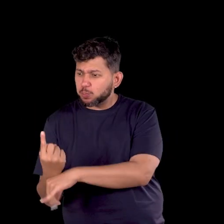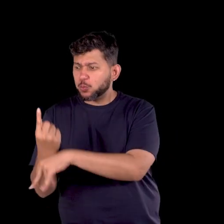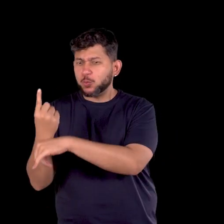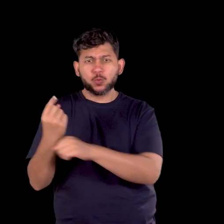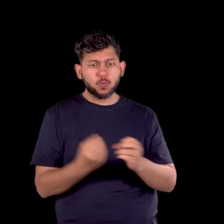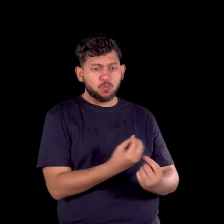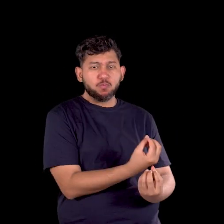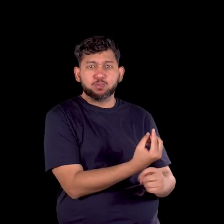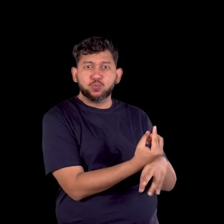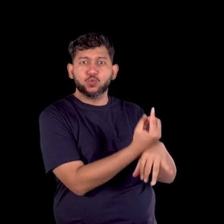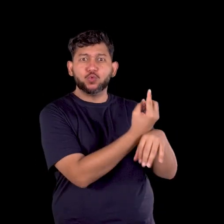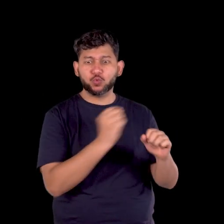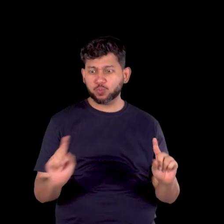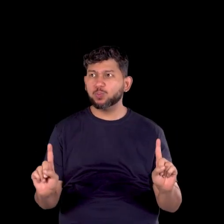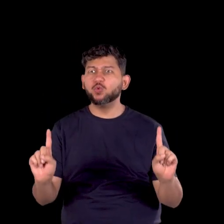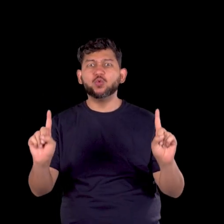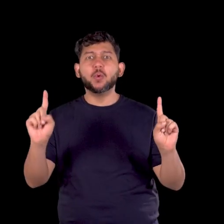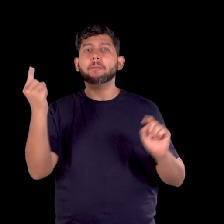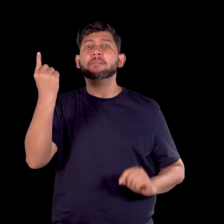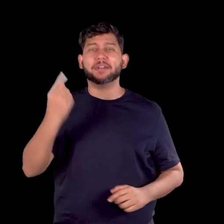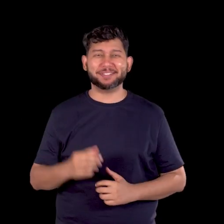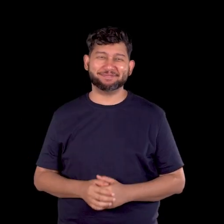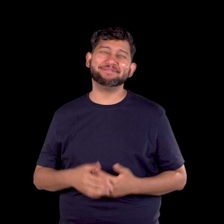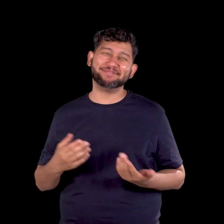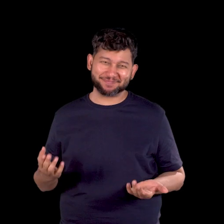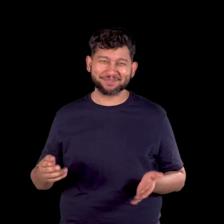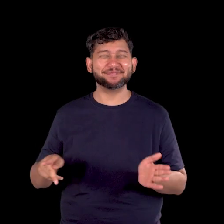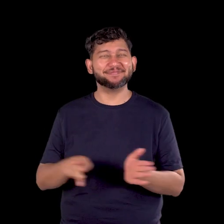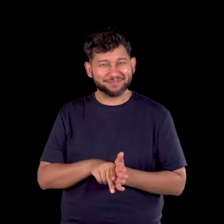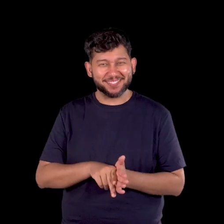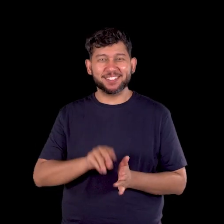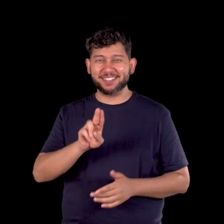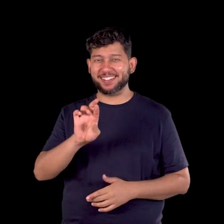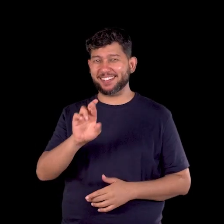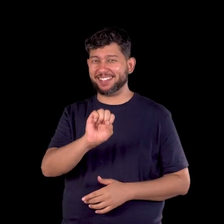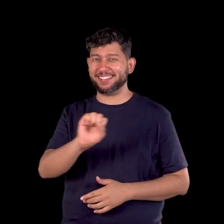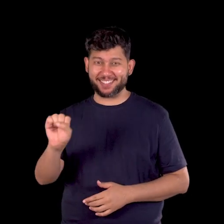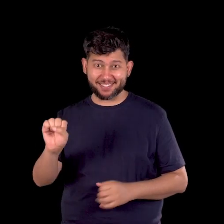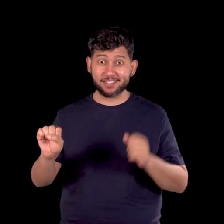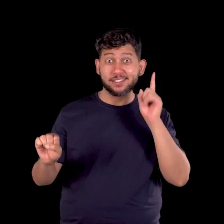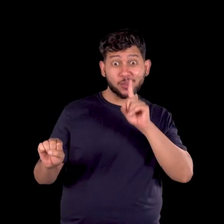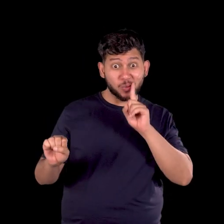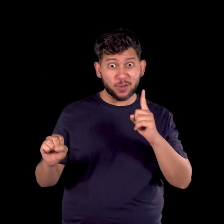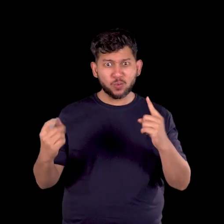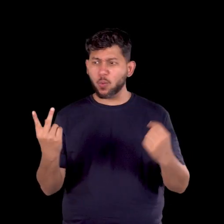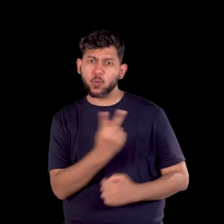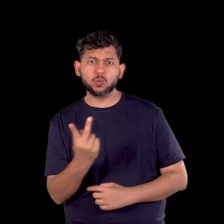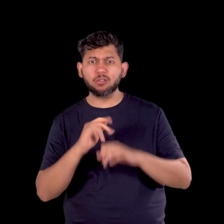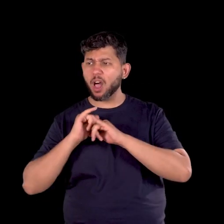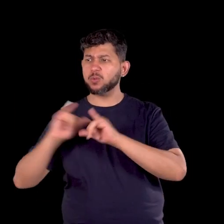pelo pioneirismo nesse tipo de exploração. Em meados da década de 1950, soviéticos